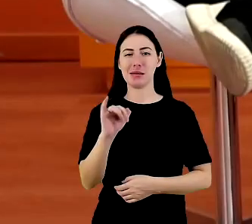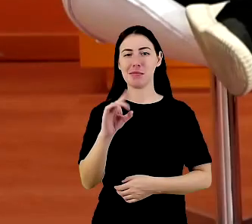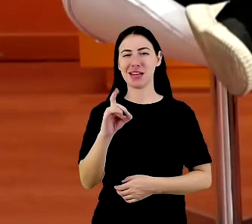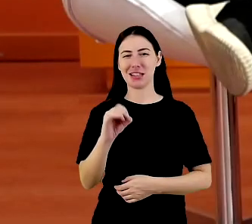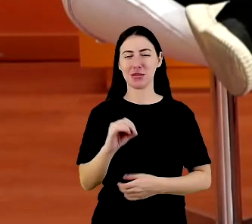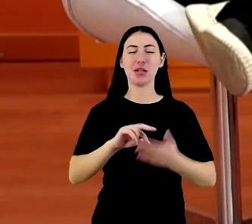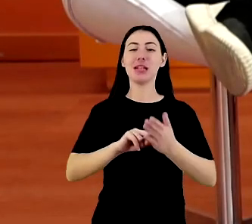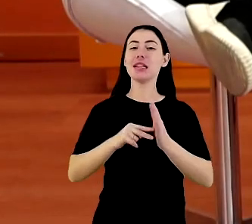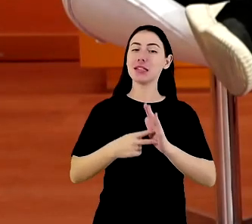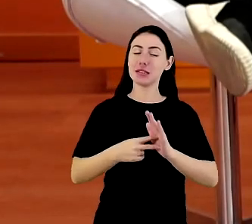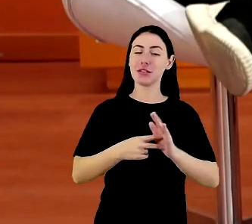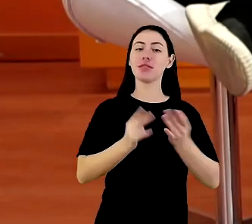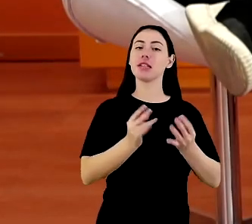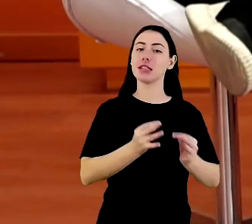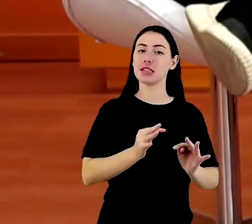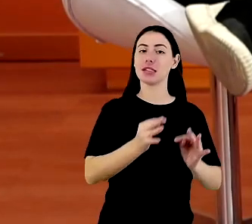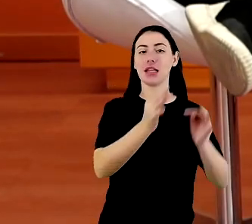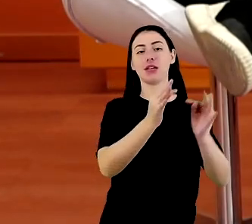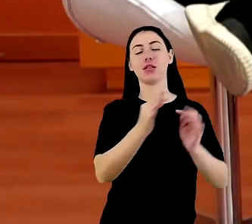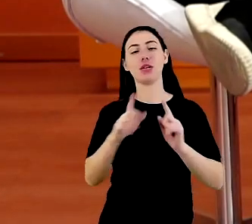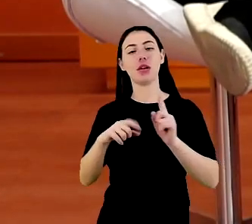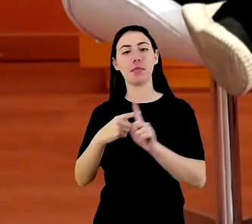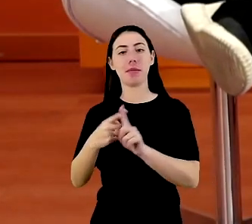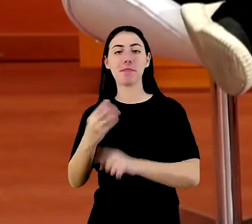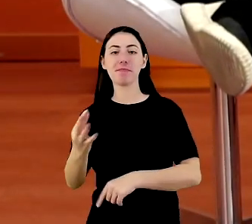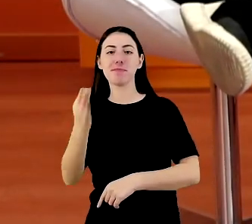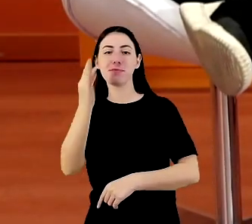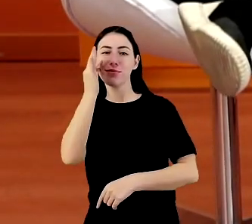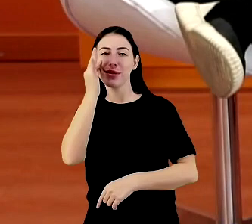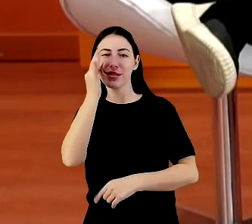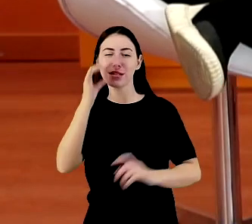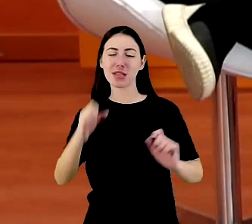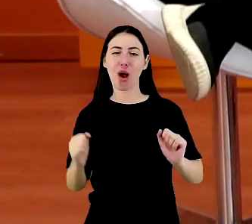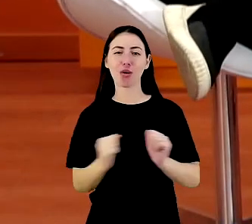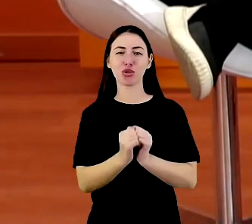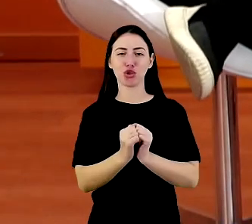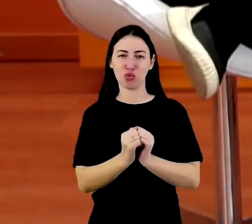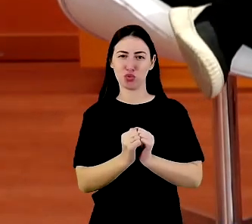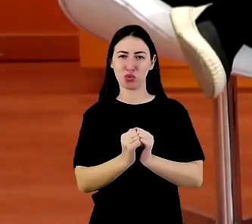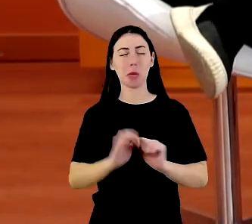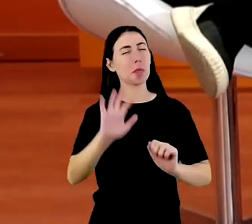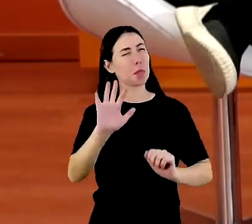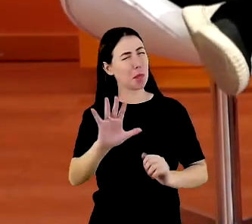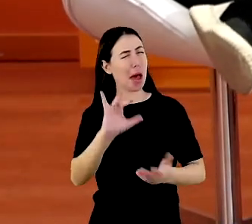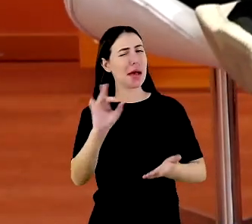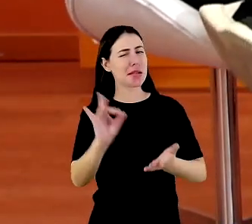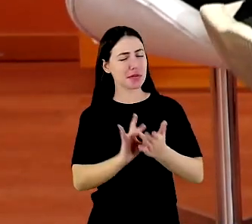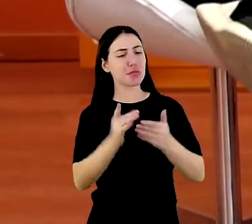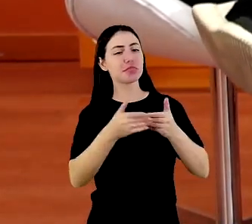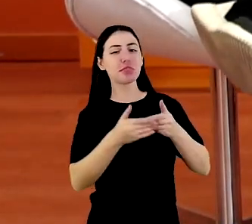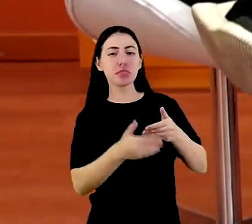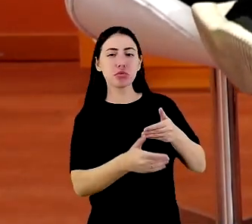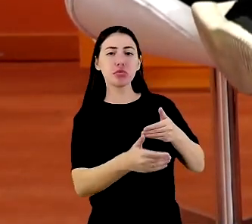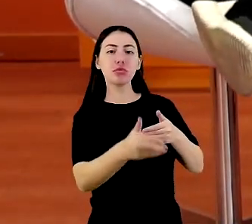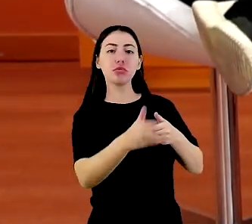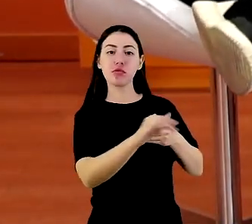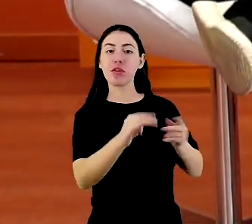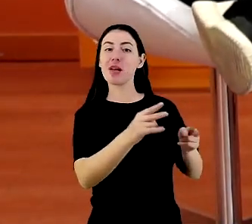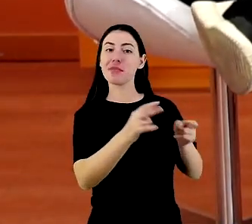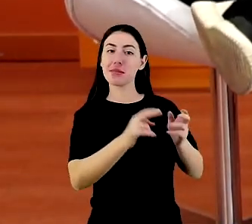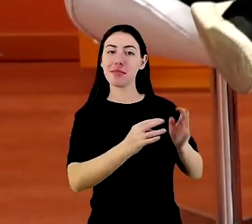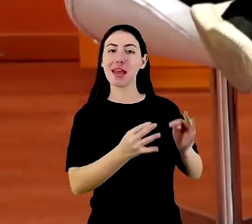e o digital avançando, porque não tem volta, né? Eu acho que depois da pandemia, de fato, eu acho que a gente foi para um outro patamar